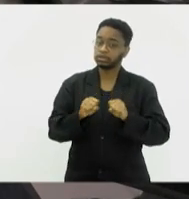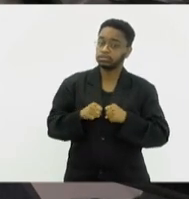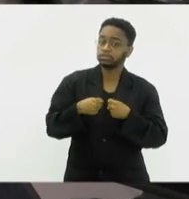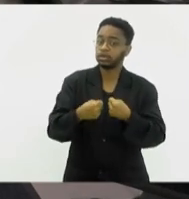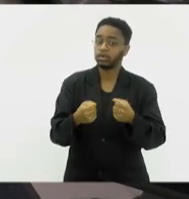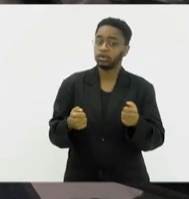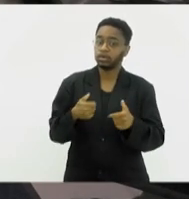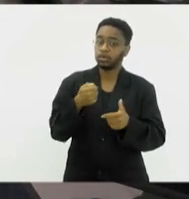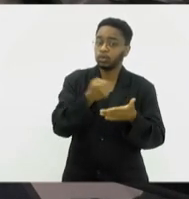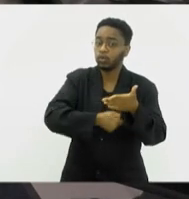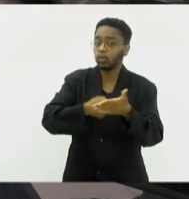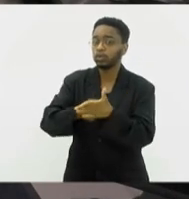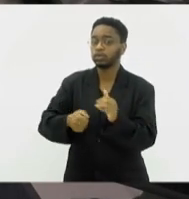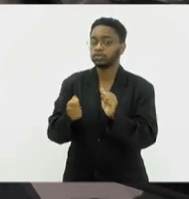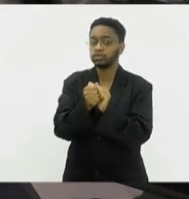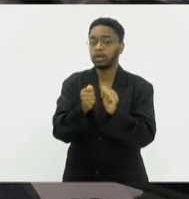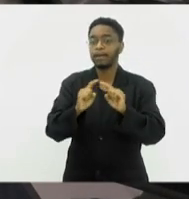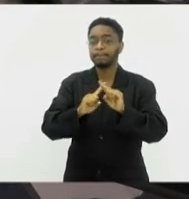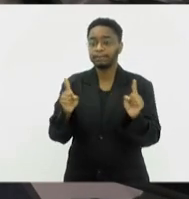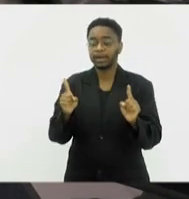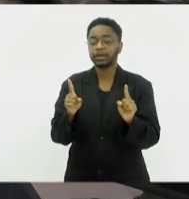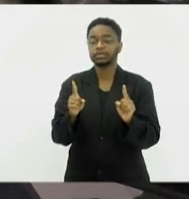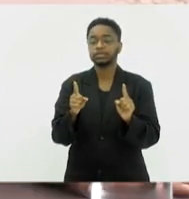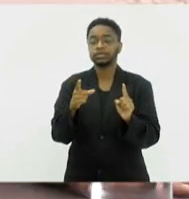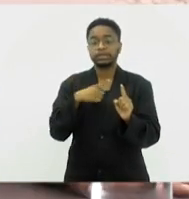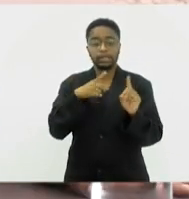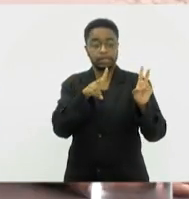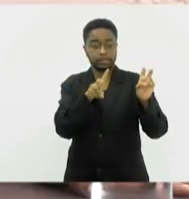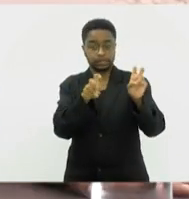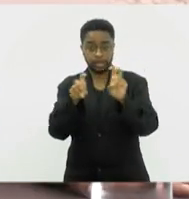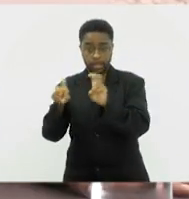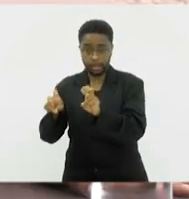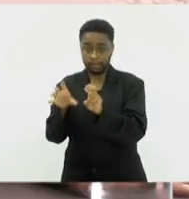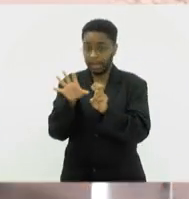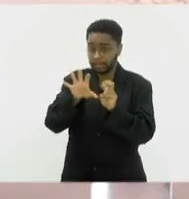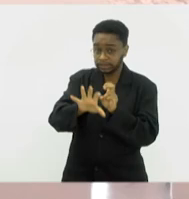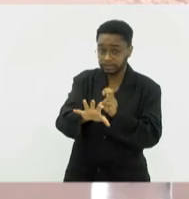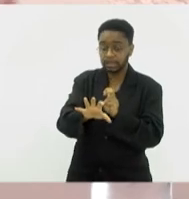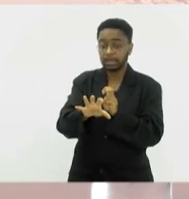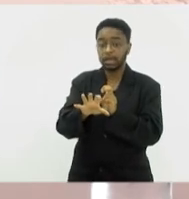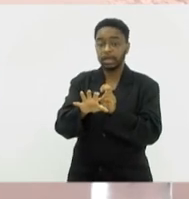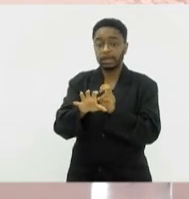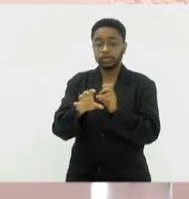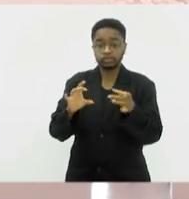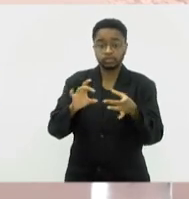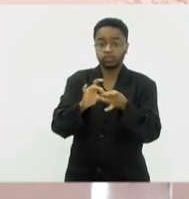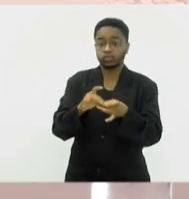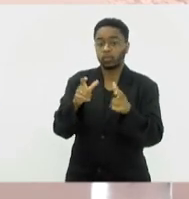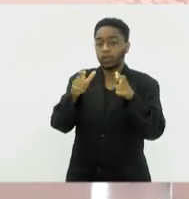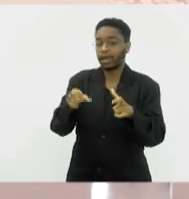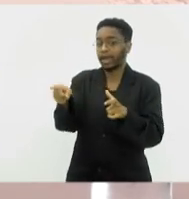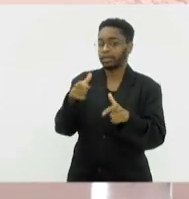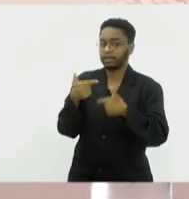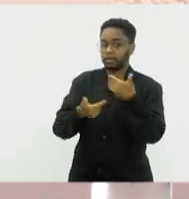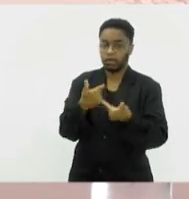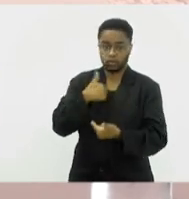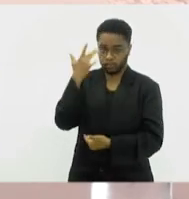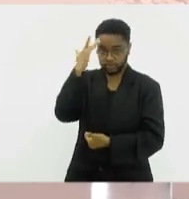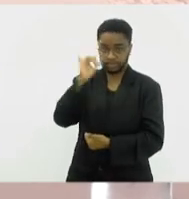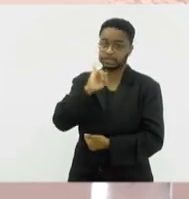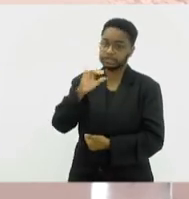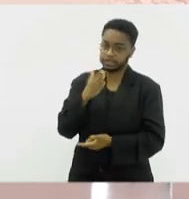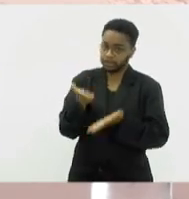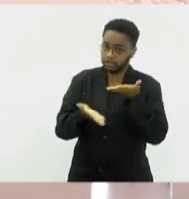deputado. Mas são situações como essa que vão parar em lugares que a Anne trabalhou. Não sei, não a conheço, não sei se ela